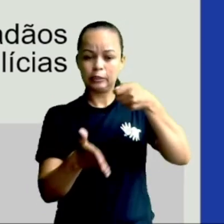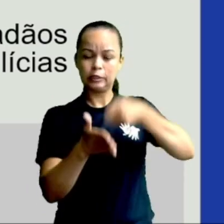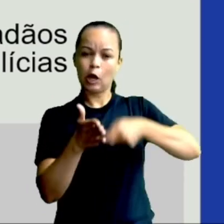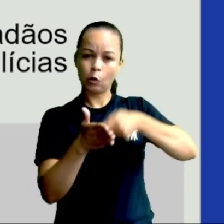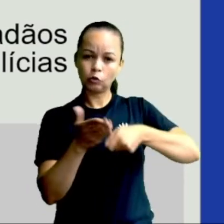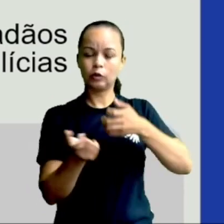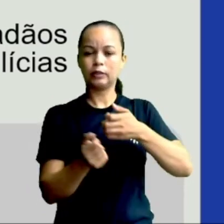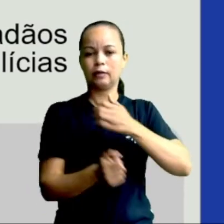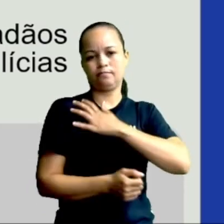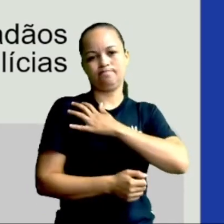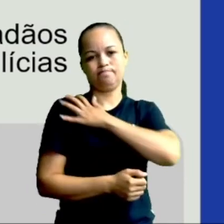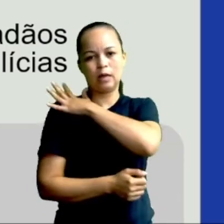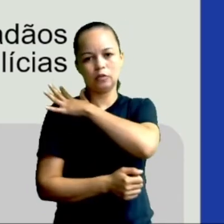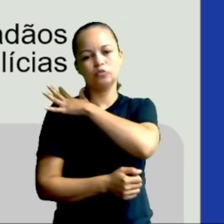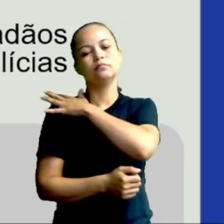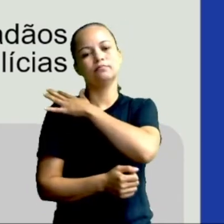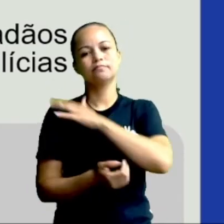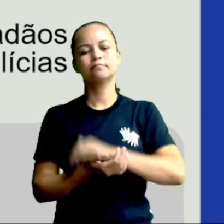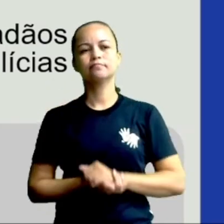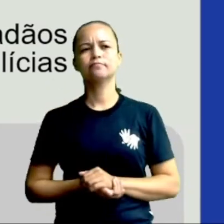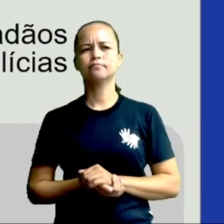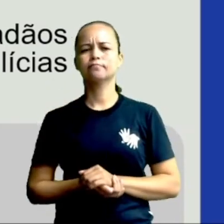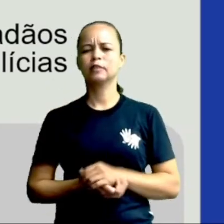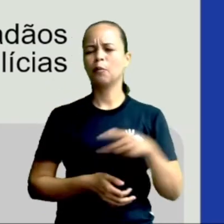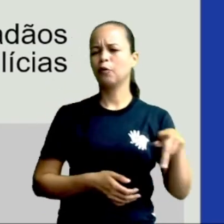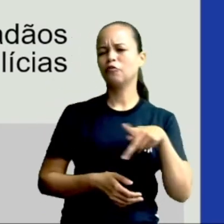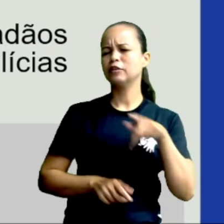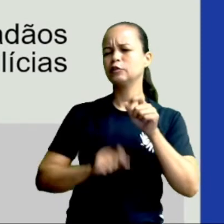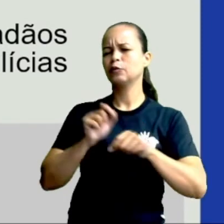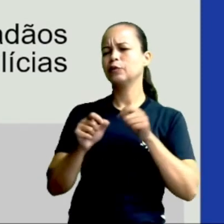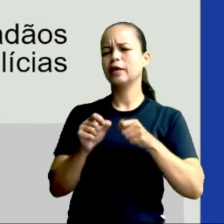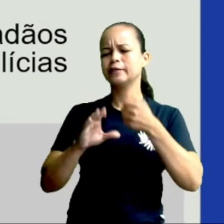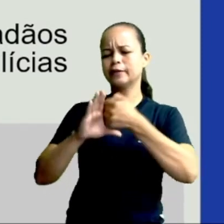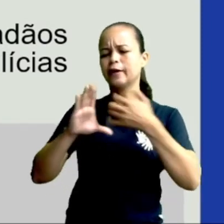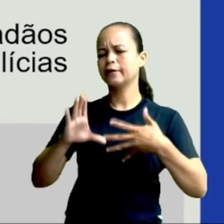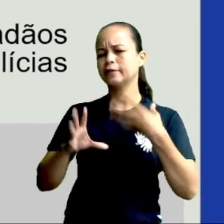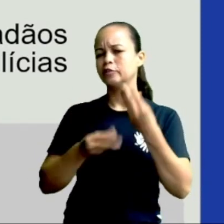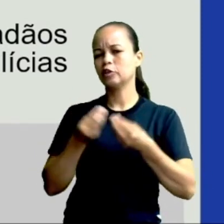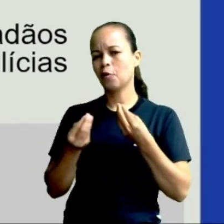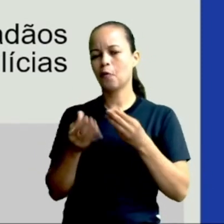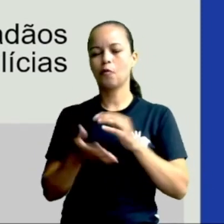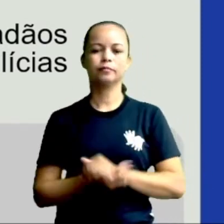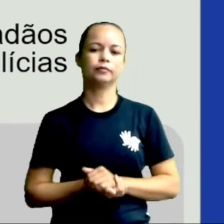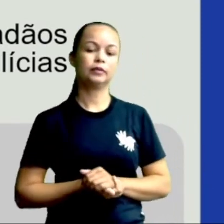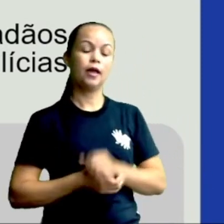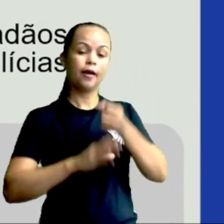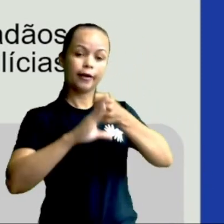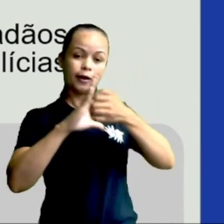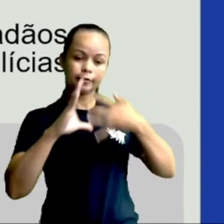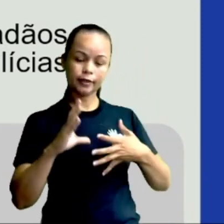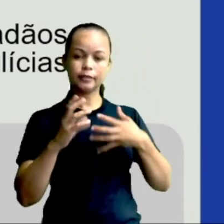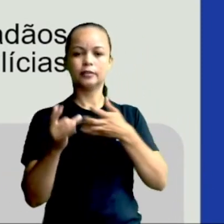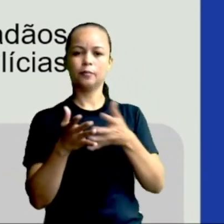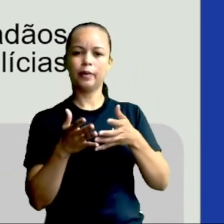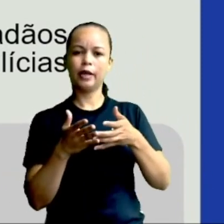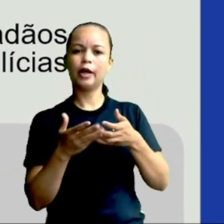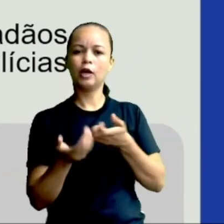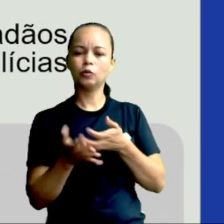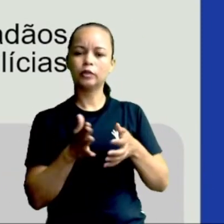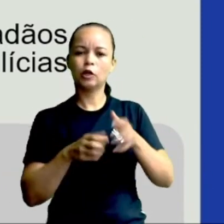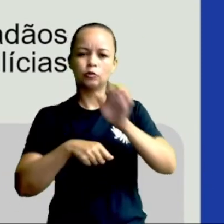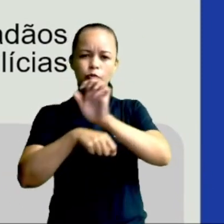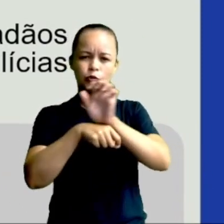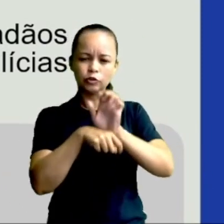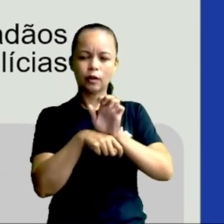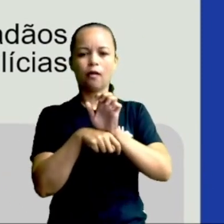pelos militares, tá? O que é isso, professora? Como se caracteriza isso? Então, caracterizada pelo terrorismo do